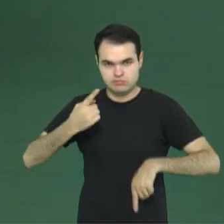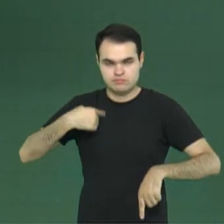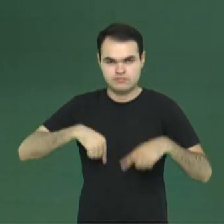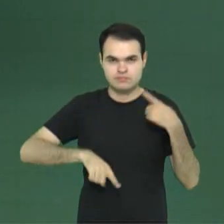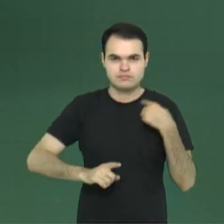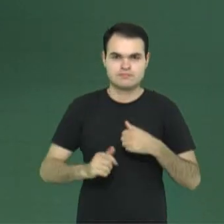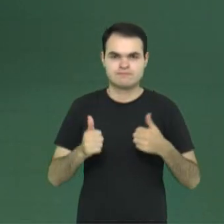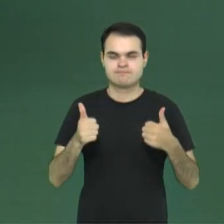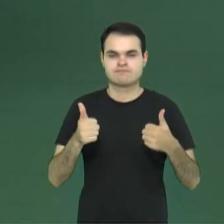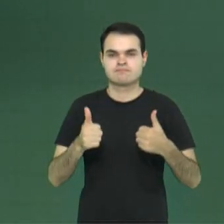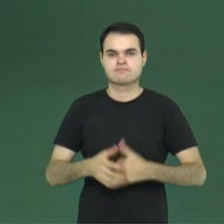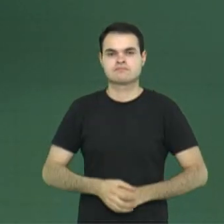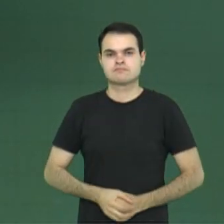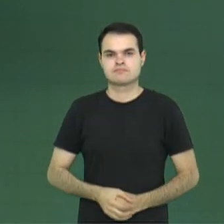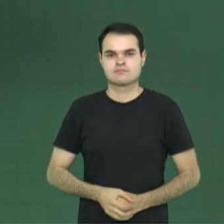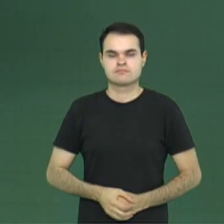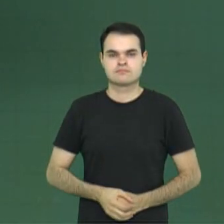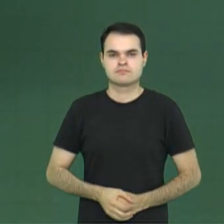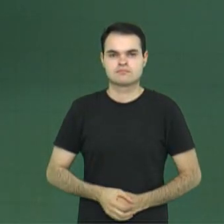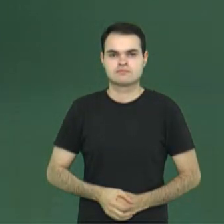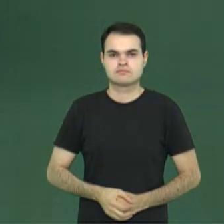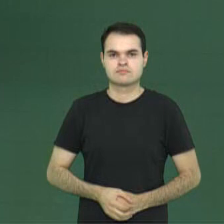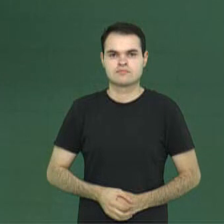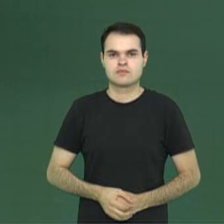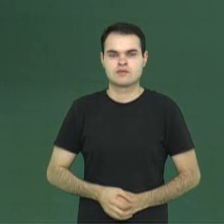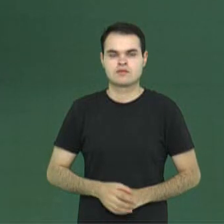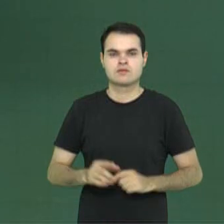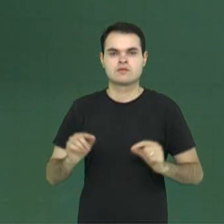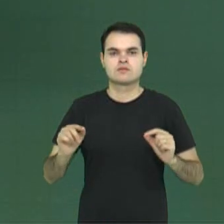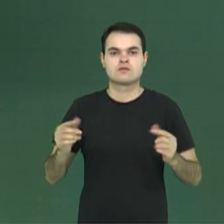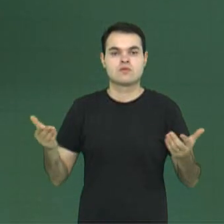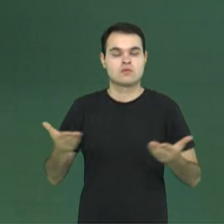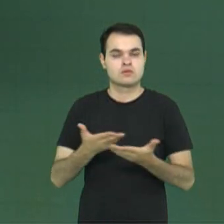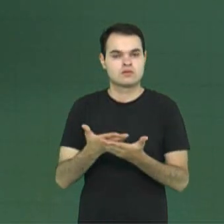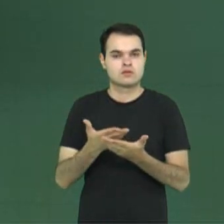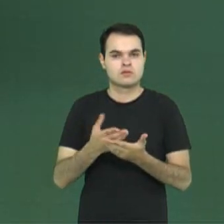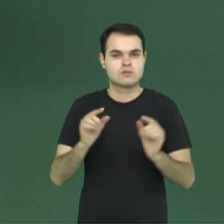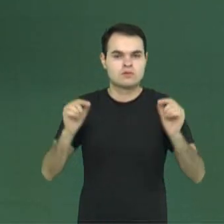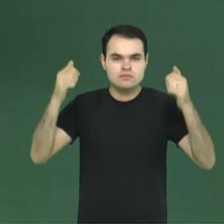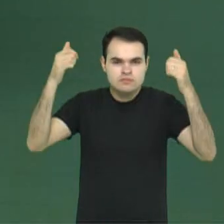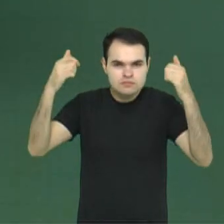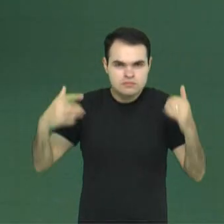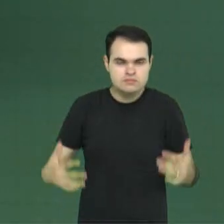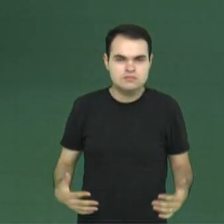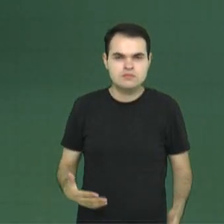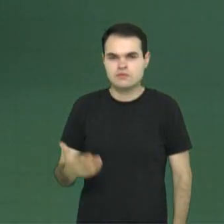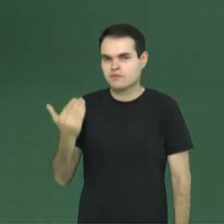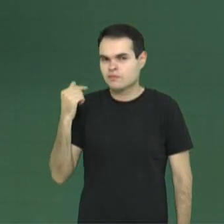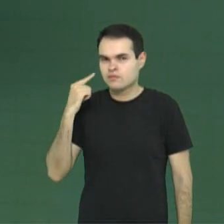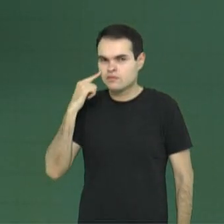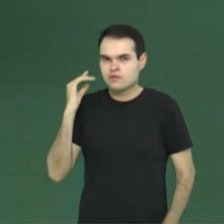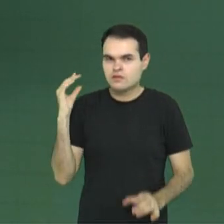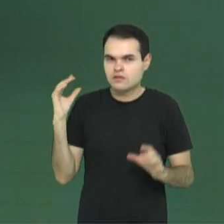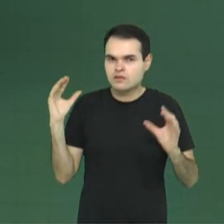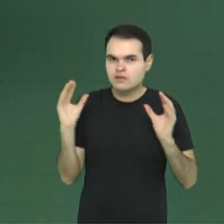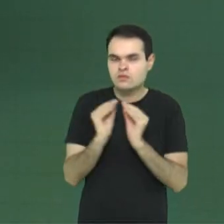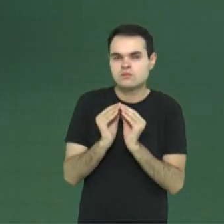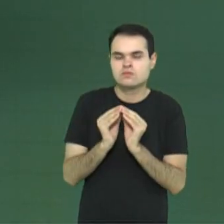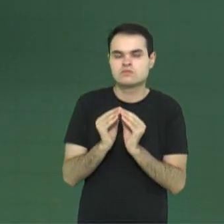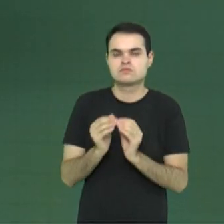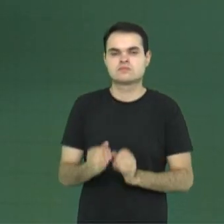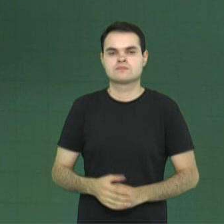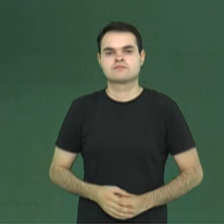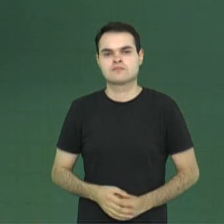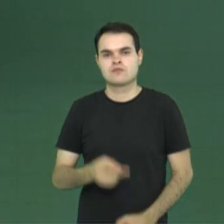sistêmica. Belezinha? Então, o que, que nós vimos, pessoal, na aula de hoje? Vamos passar aqui. Nós